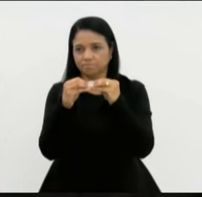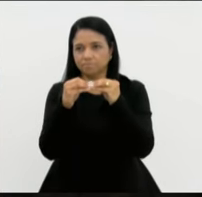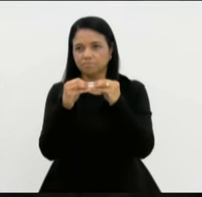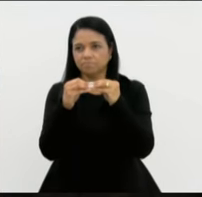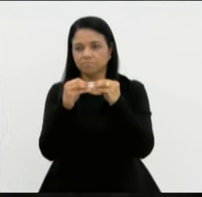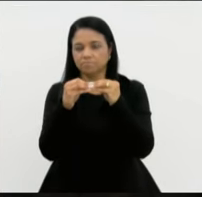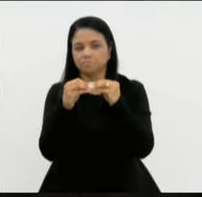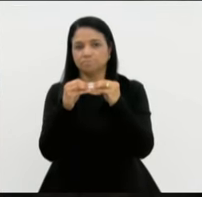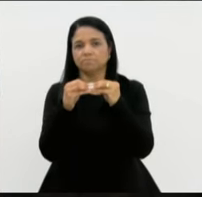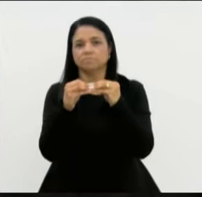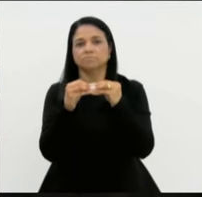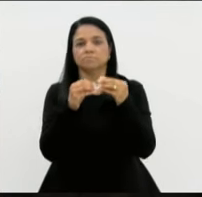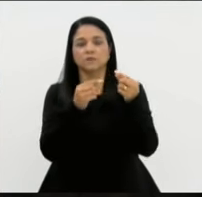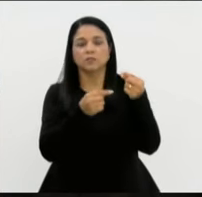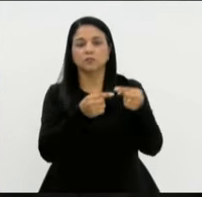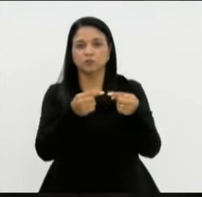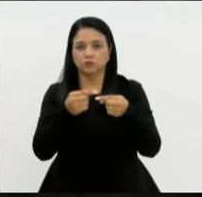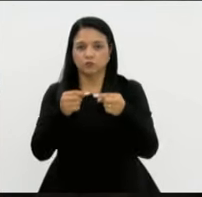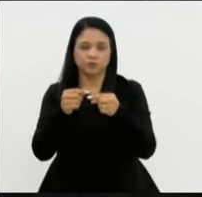na mesa.